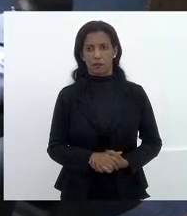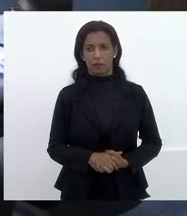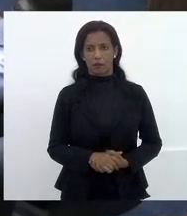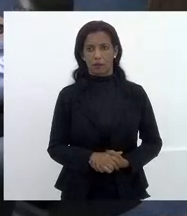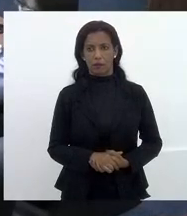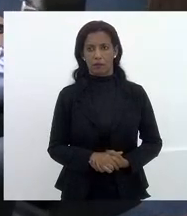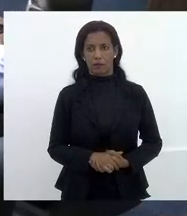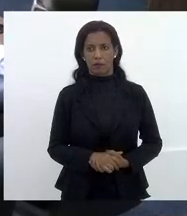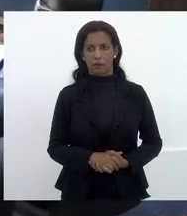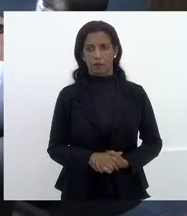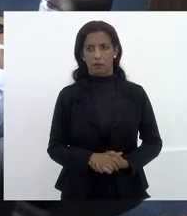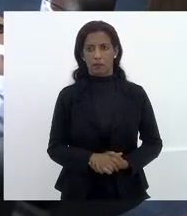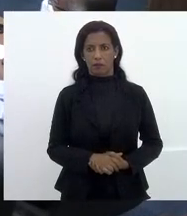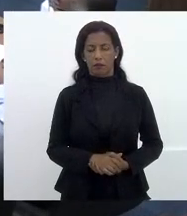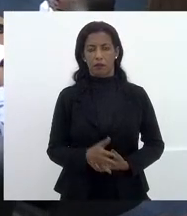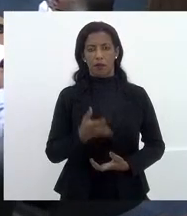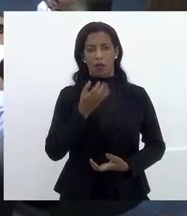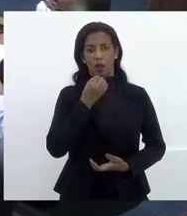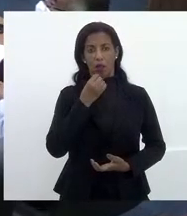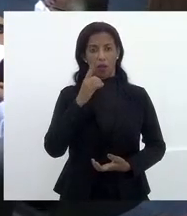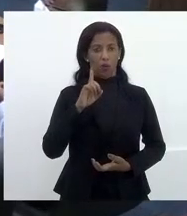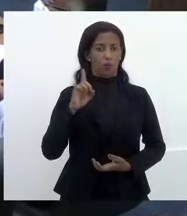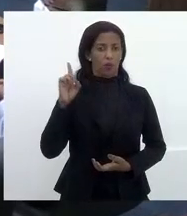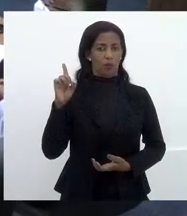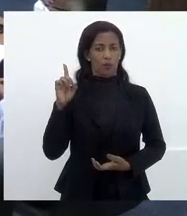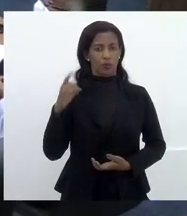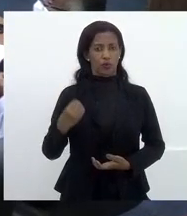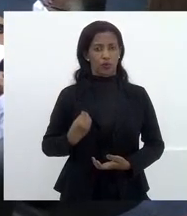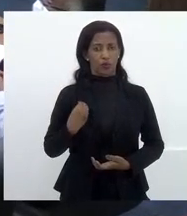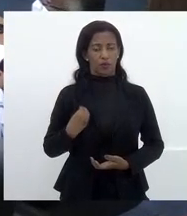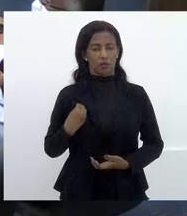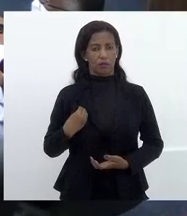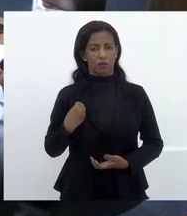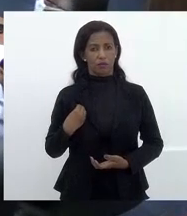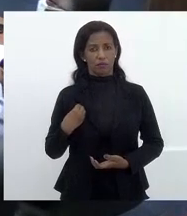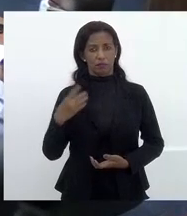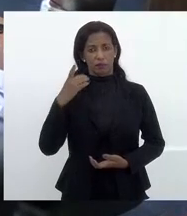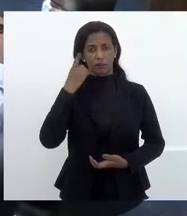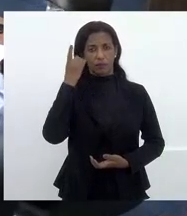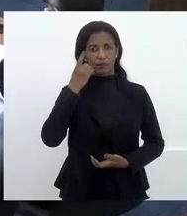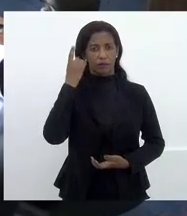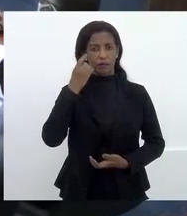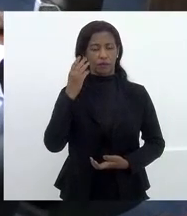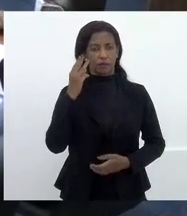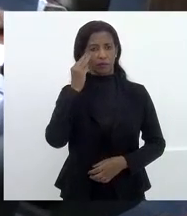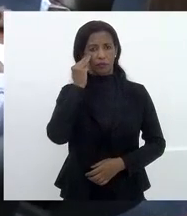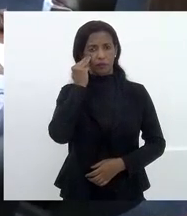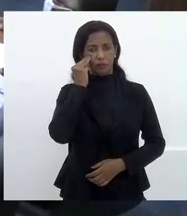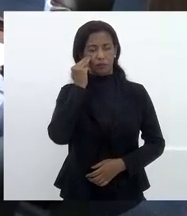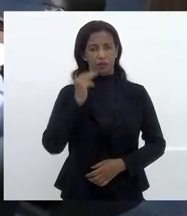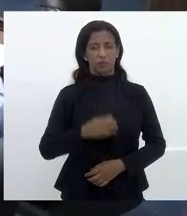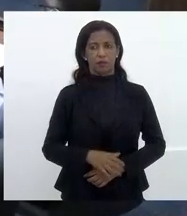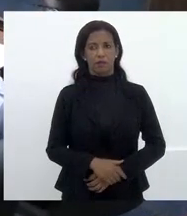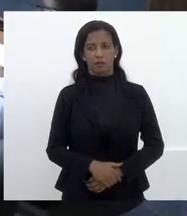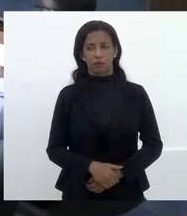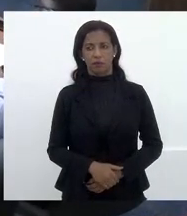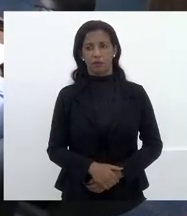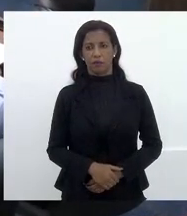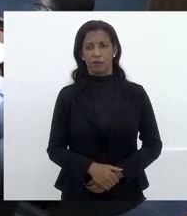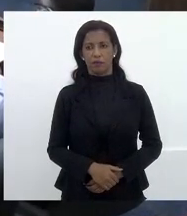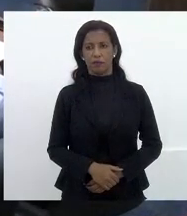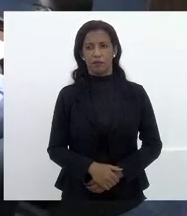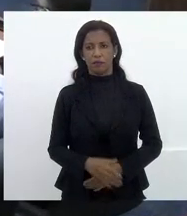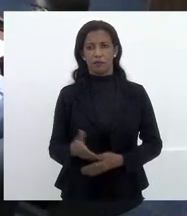Oi bom dia presidente gostaria de acusar minha presença Na audiência pública do dia bom dia deputada Mônica